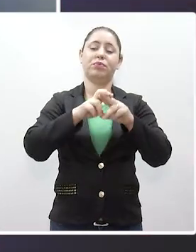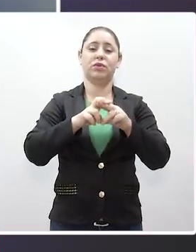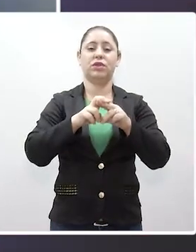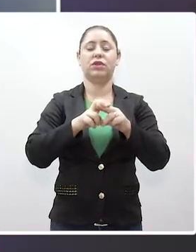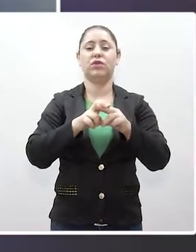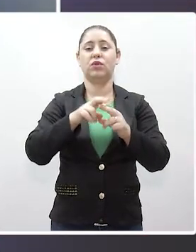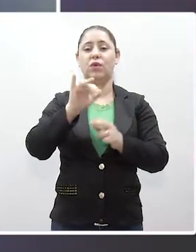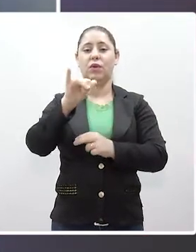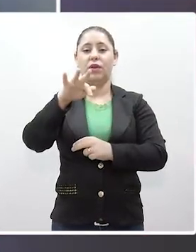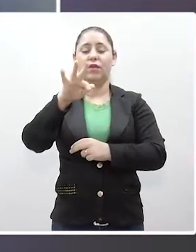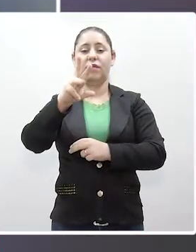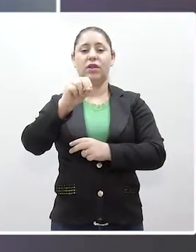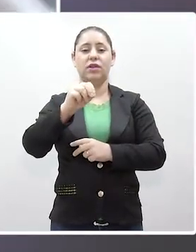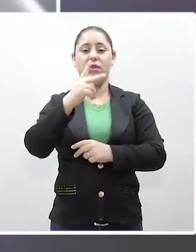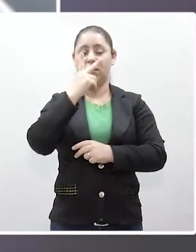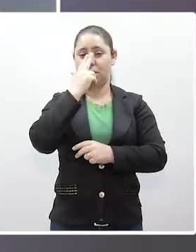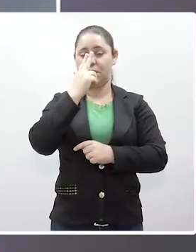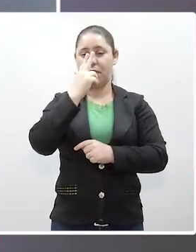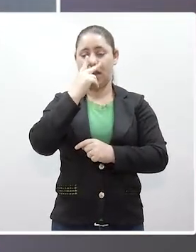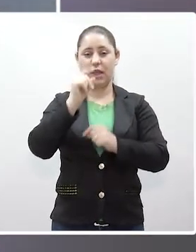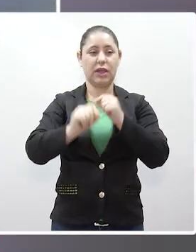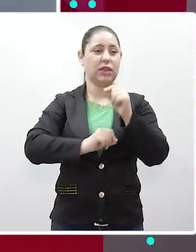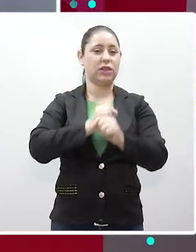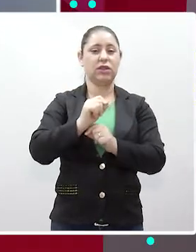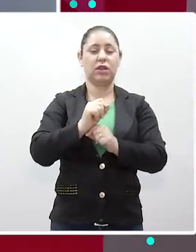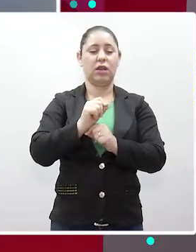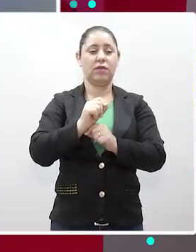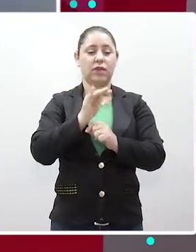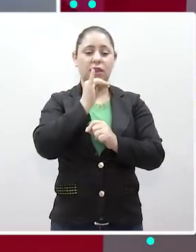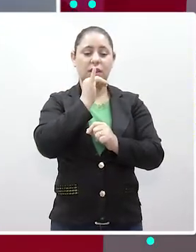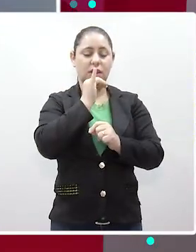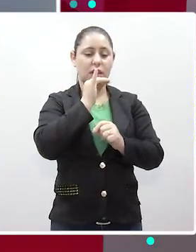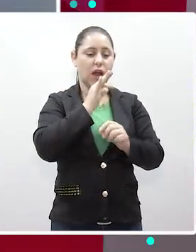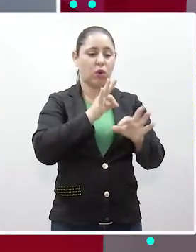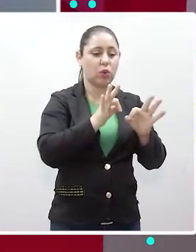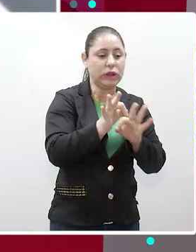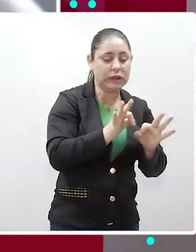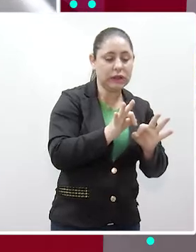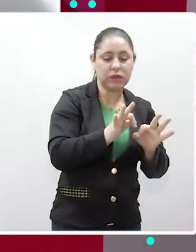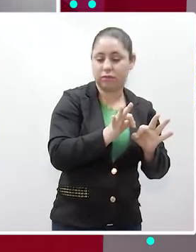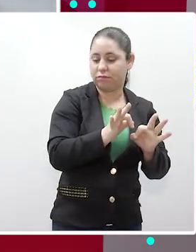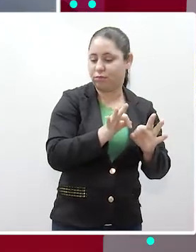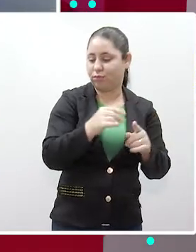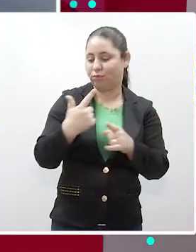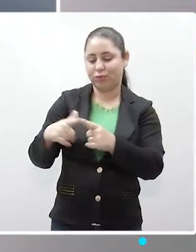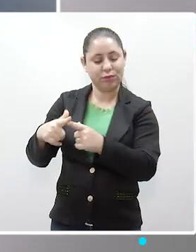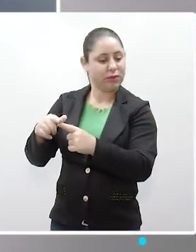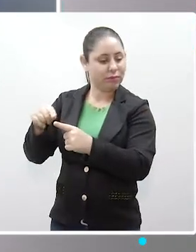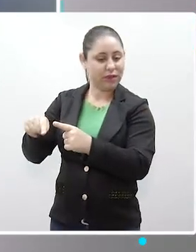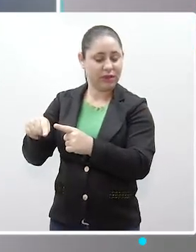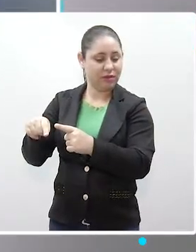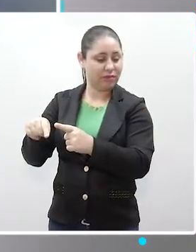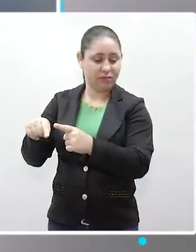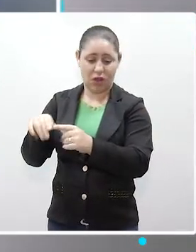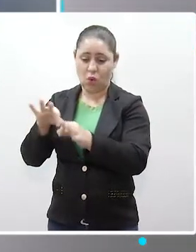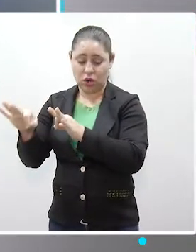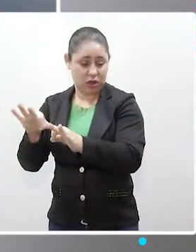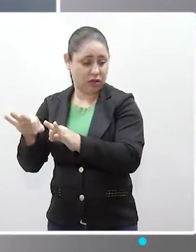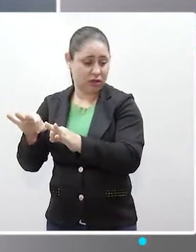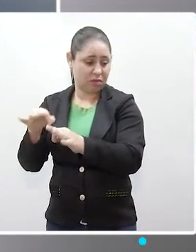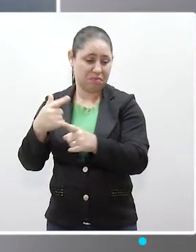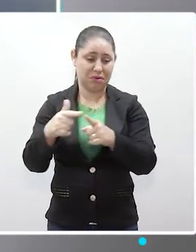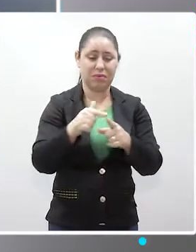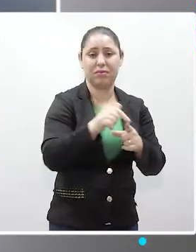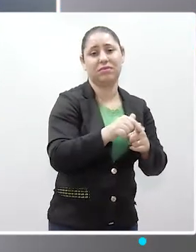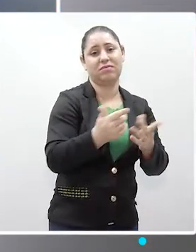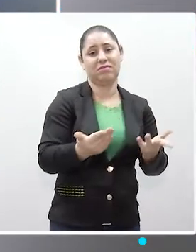inflação no Brasil está aquela situação de cobertor curto. Então, você vai buscar tampar um local e você descobre outro. Então, o problema